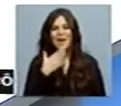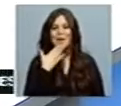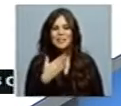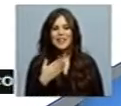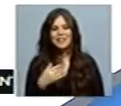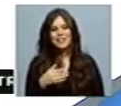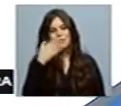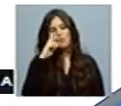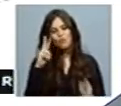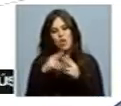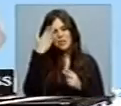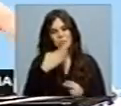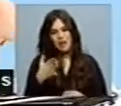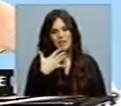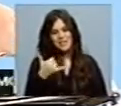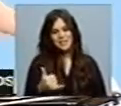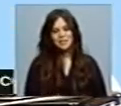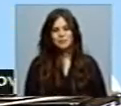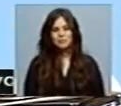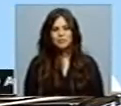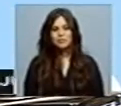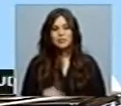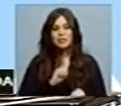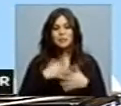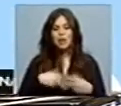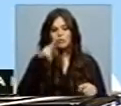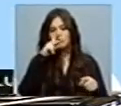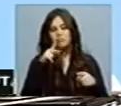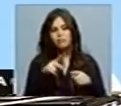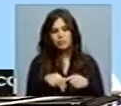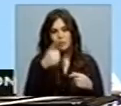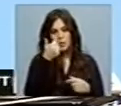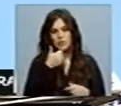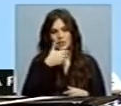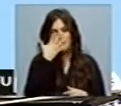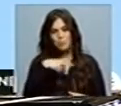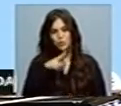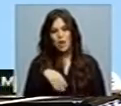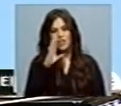semana. Até para a semana. Tempo agora para uma pausa no Bom Dia Portugal. Voltamos daqui a pouco.